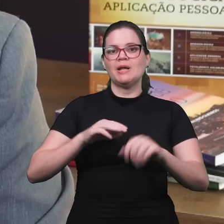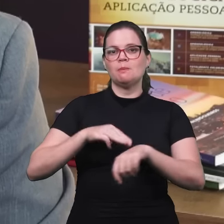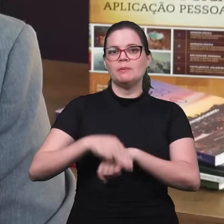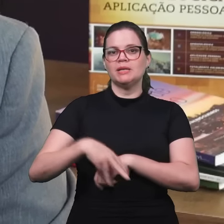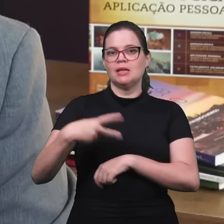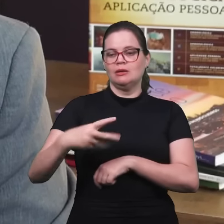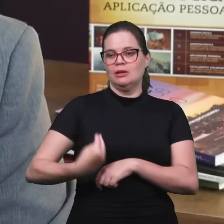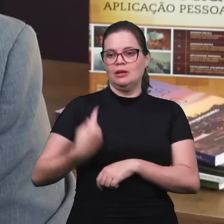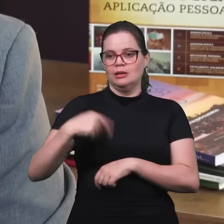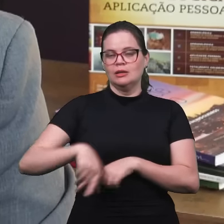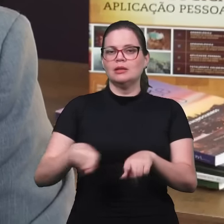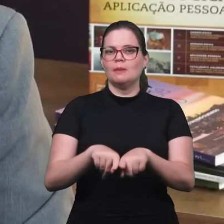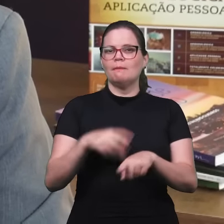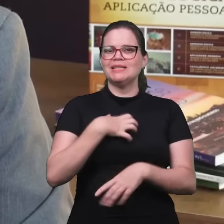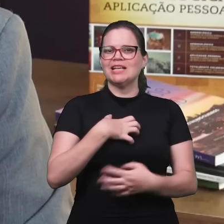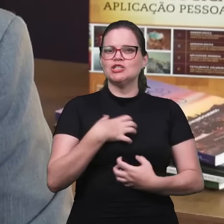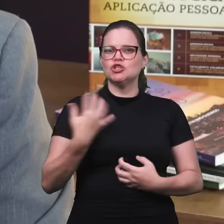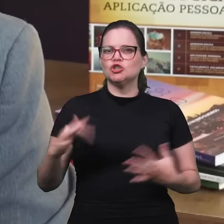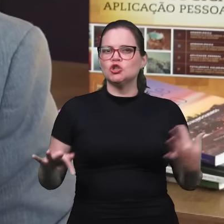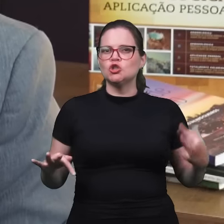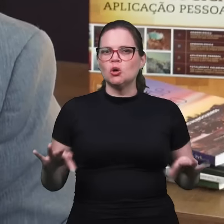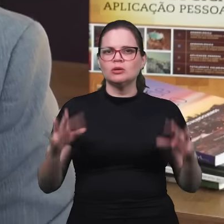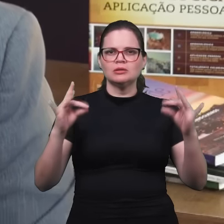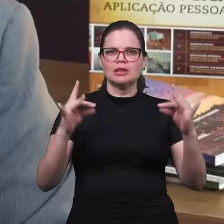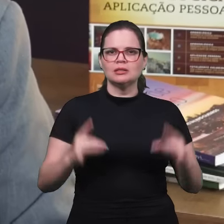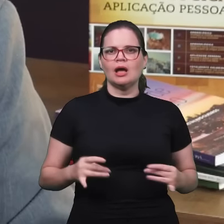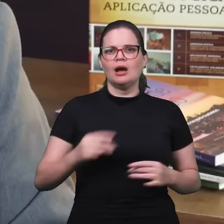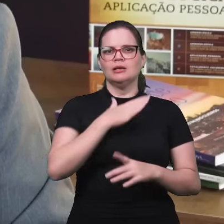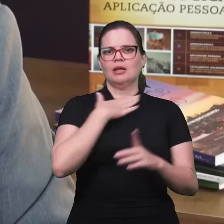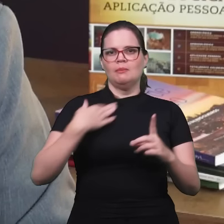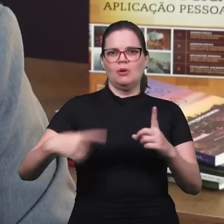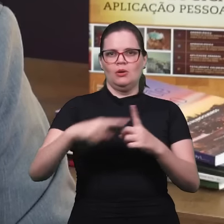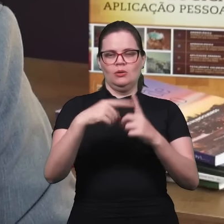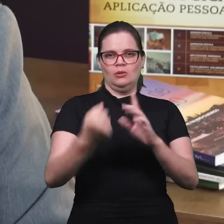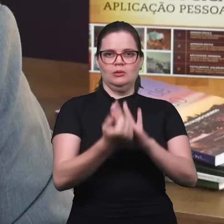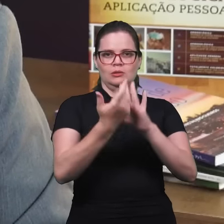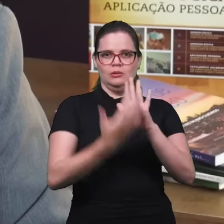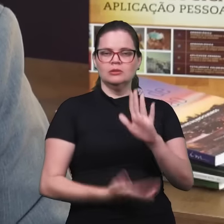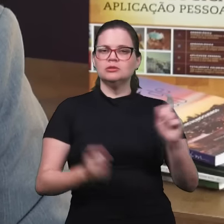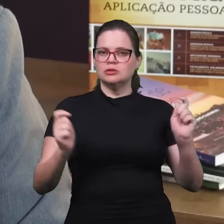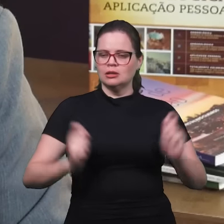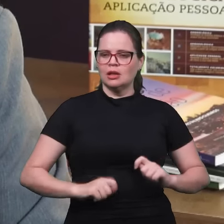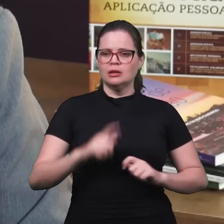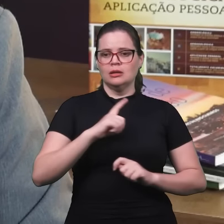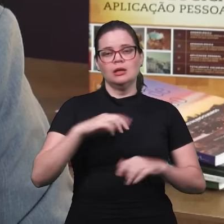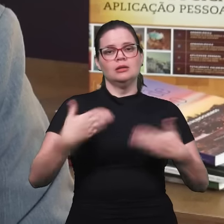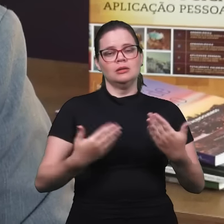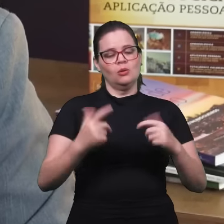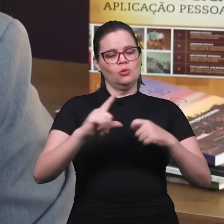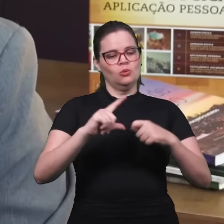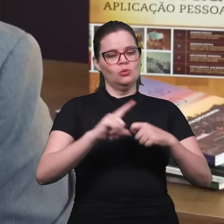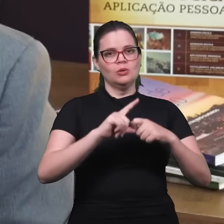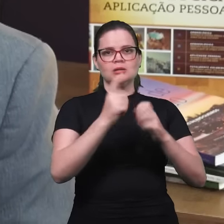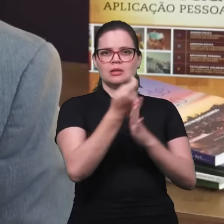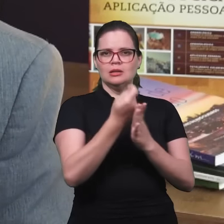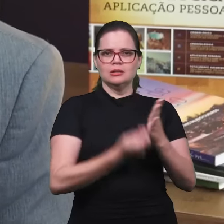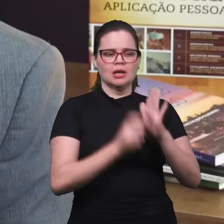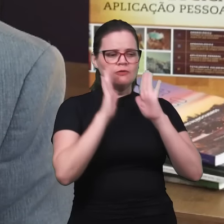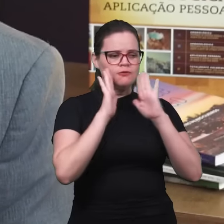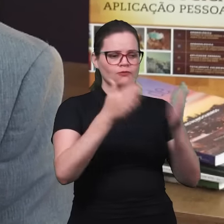a crucificação, detalhes sobre a crucificação. Então Lucas vai escrever para os gregos, né? Naquele momento